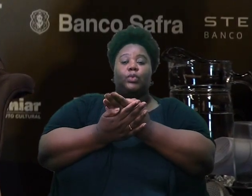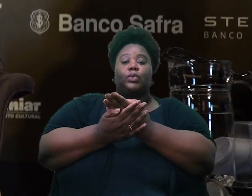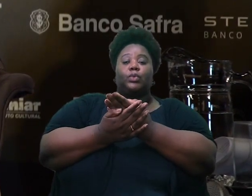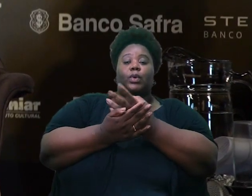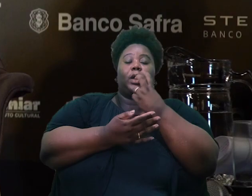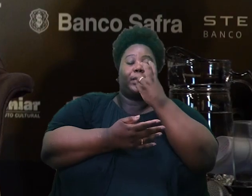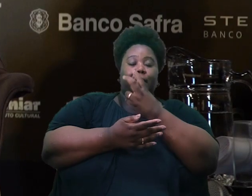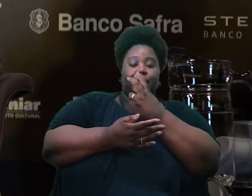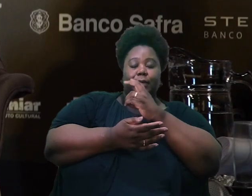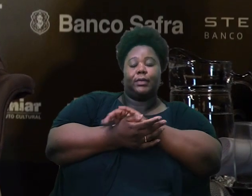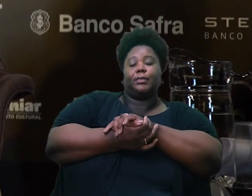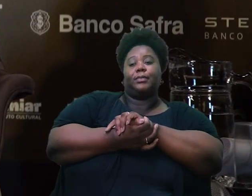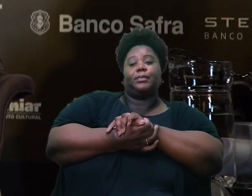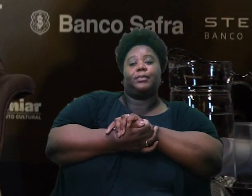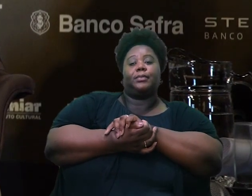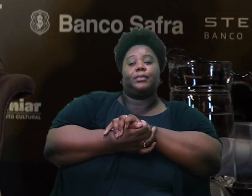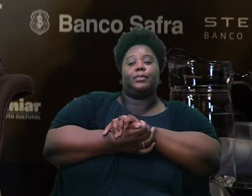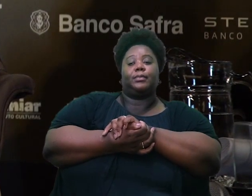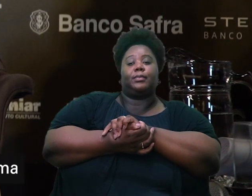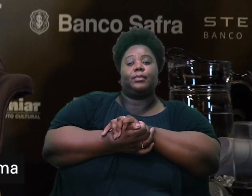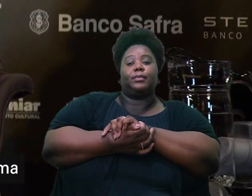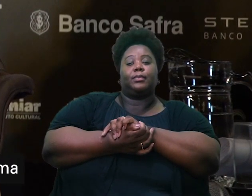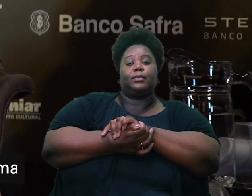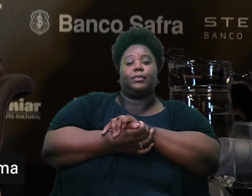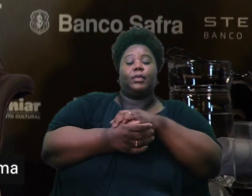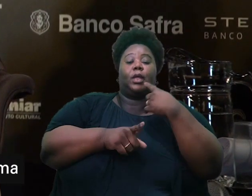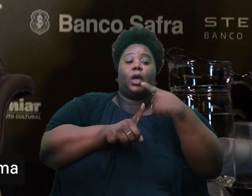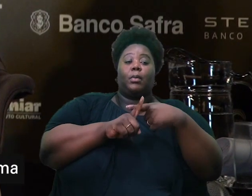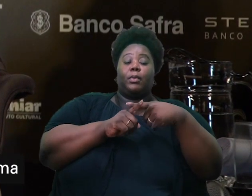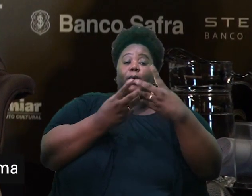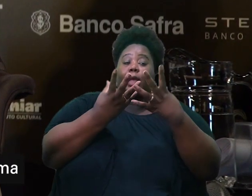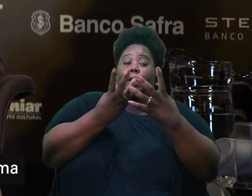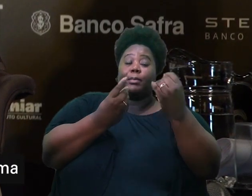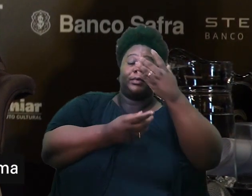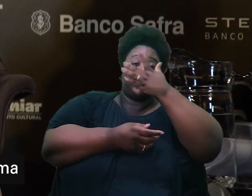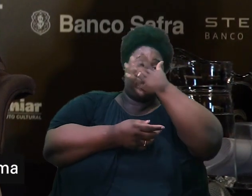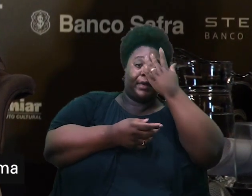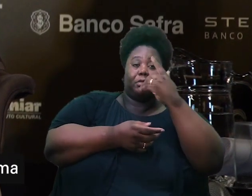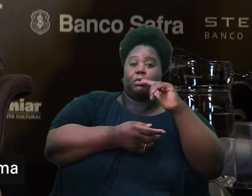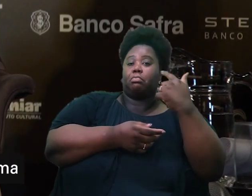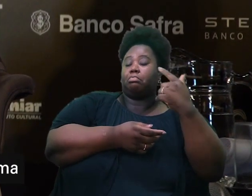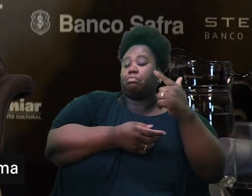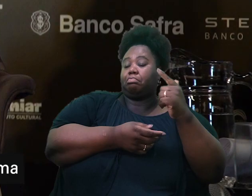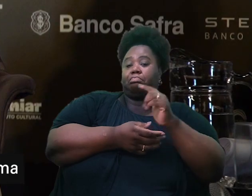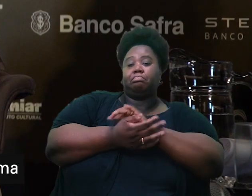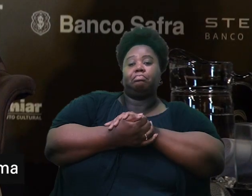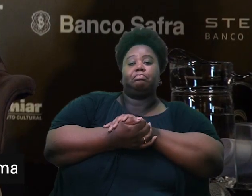oralidade. Não é? Porque muita gente não dá